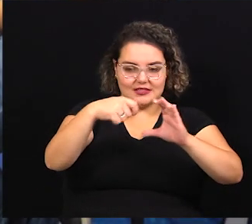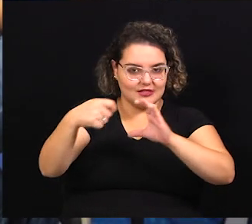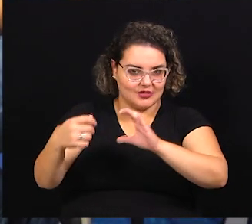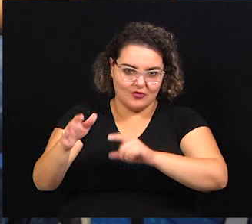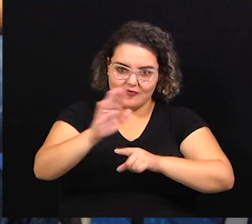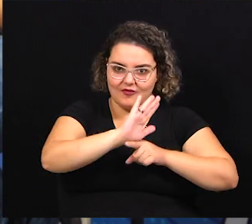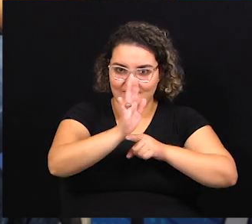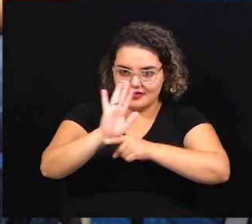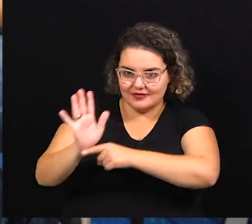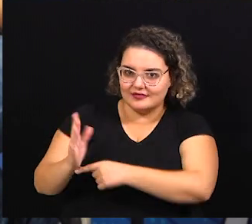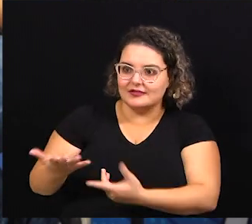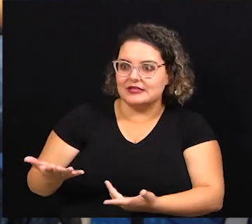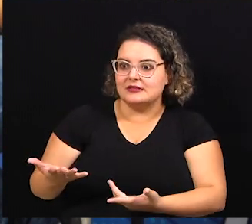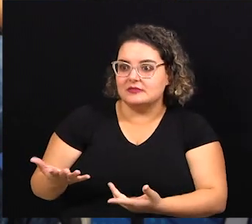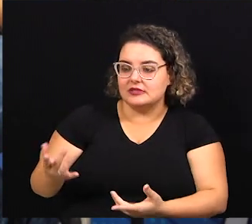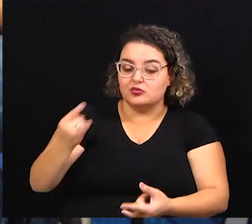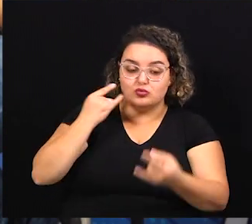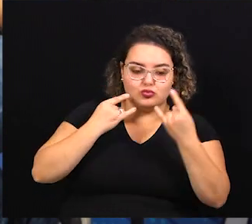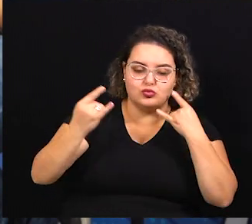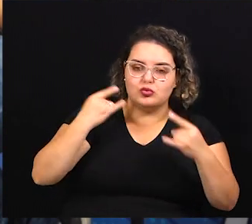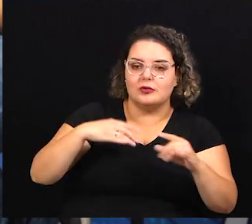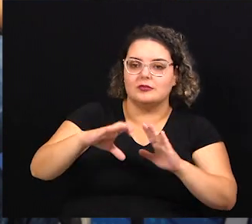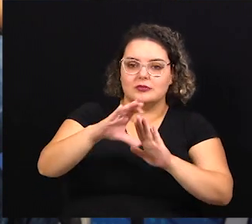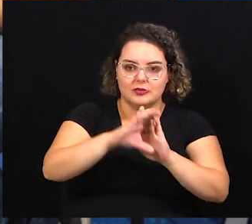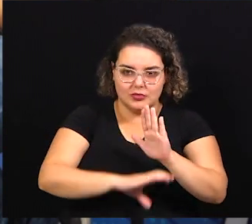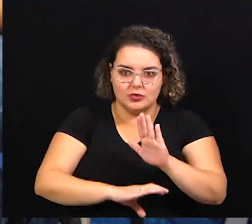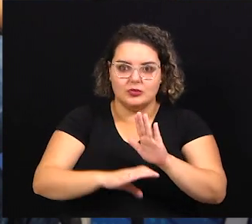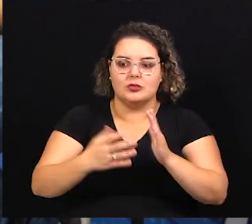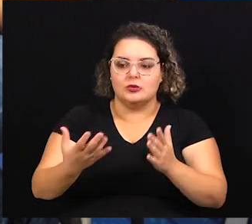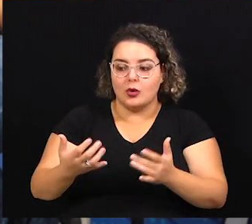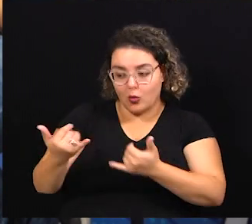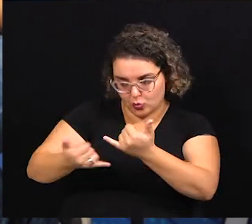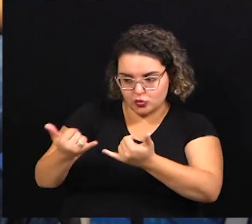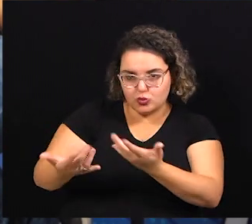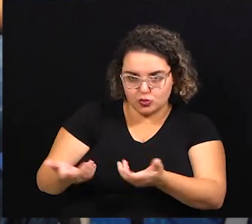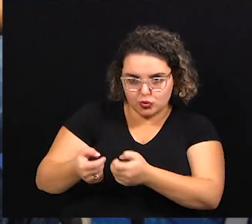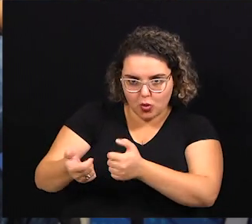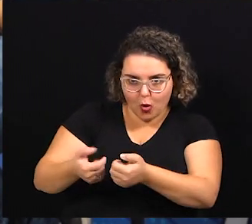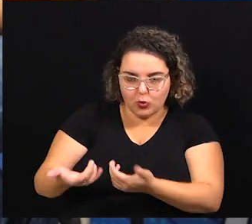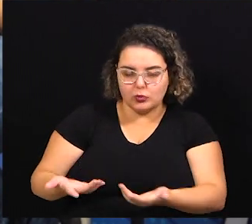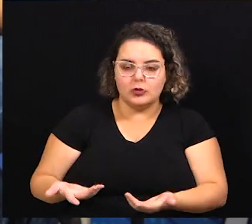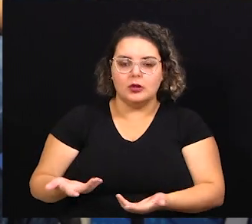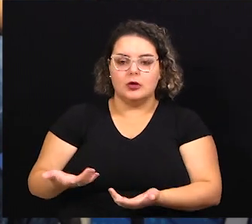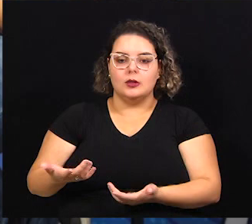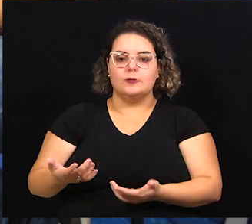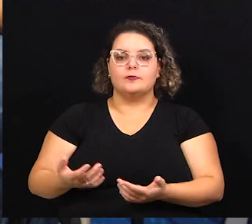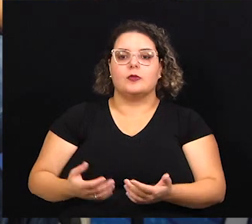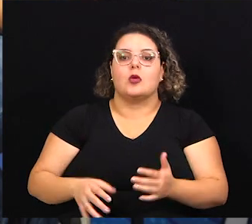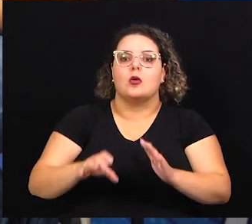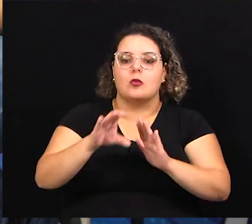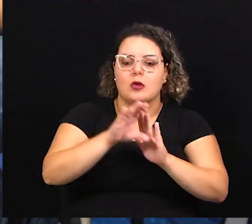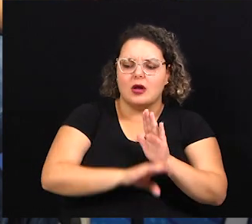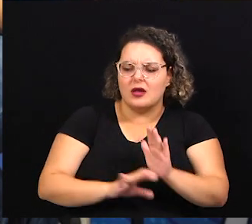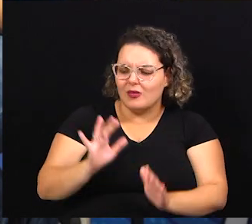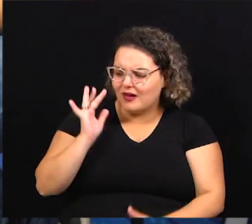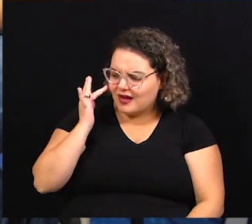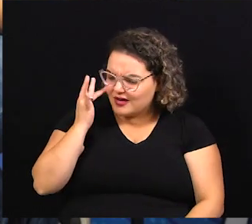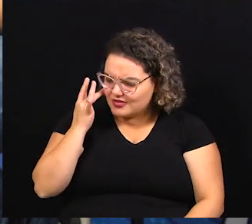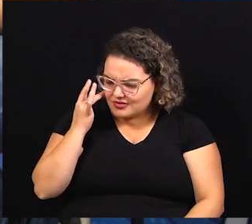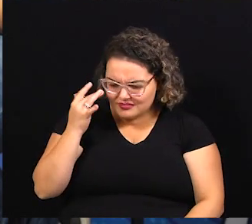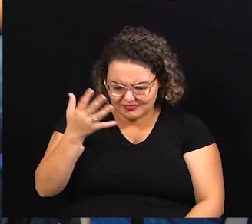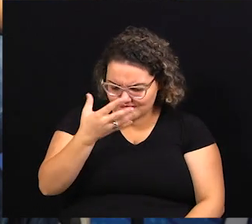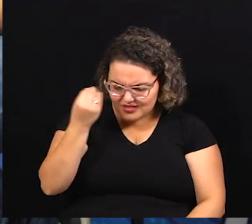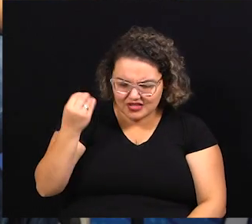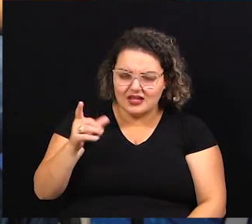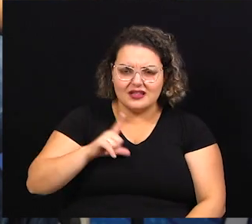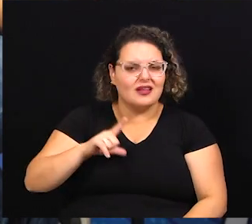ainda, mas o Uncharted foi uma das maiores inspirações. No meu capítulo, o jogo, né? Tô falando. O meu capítulo, poxa, acho que